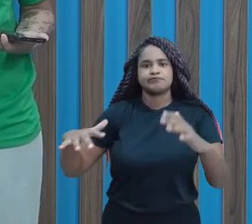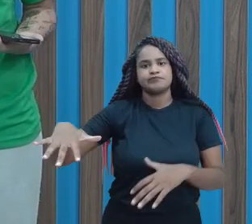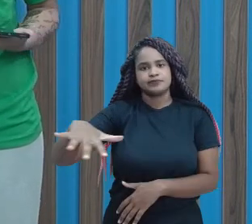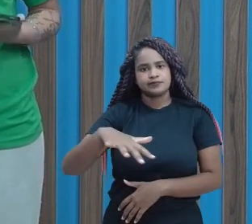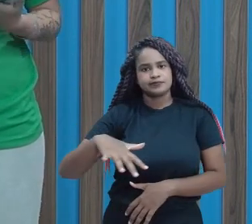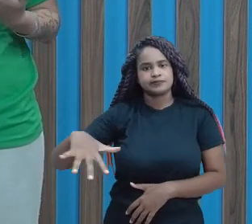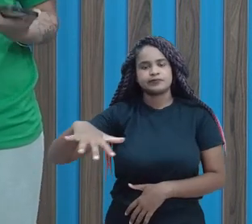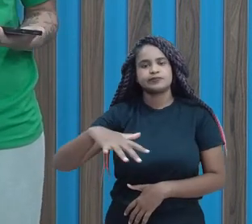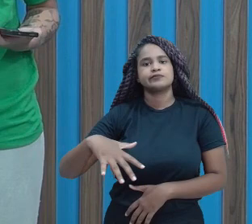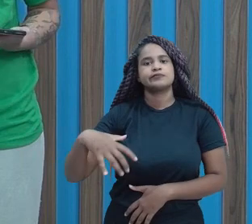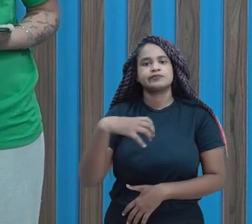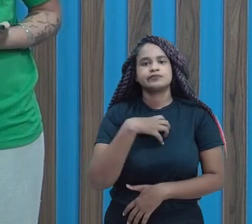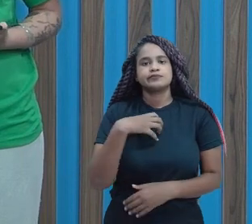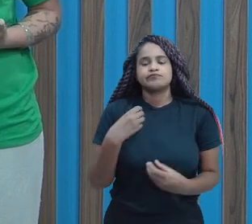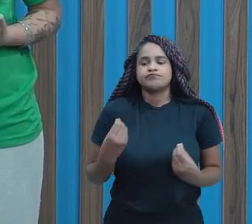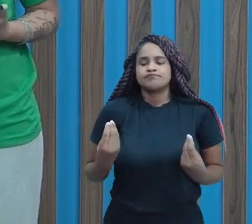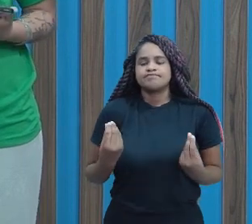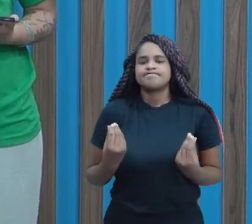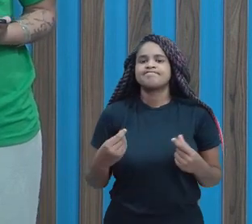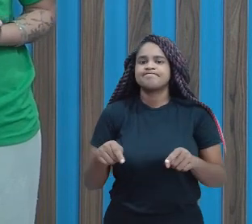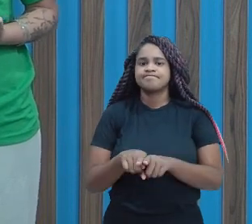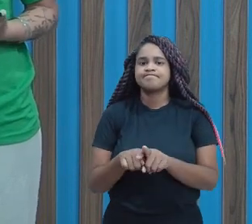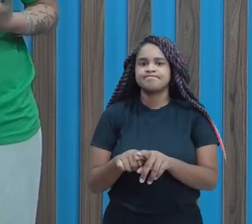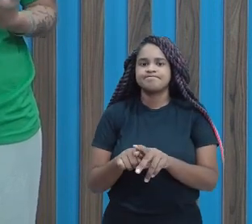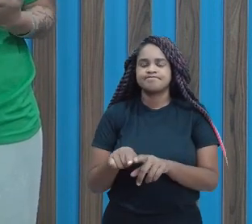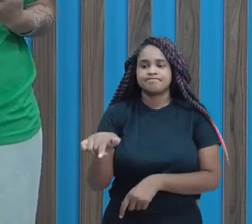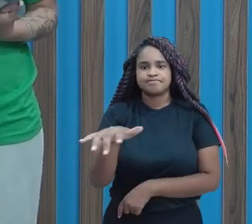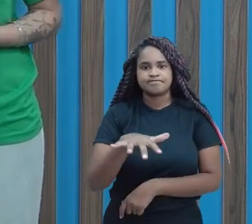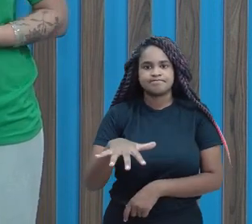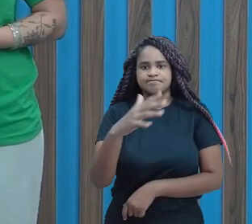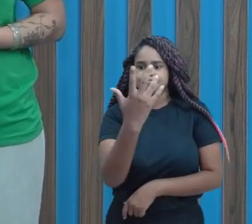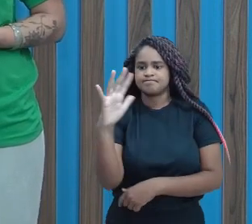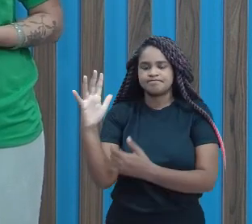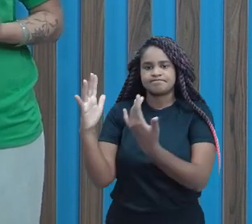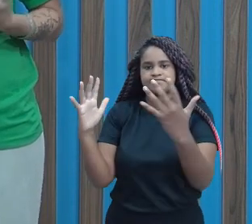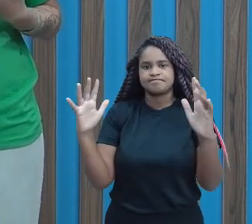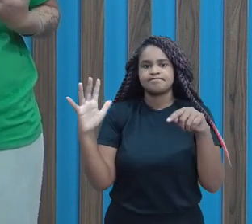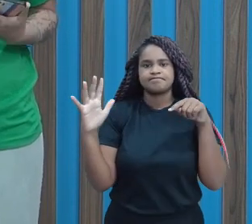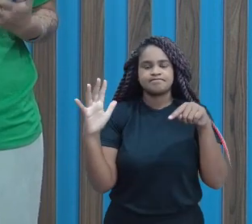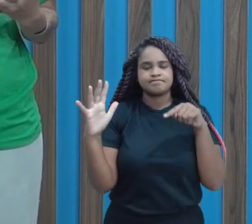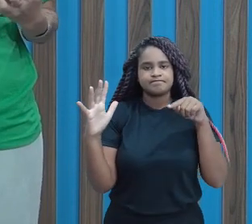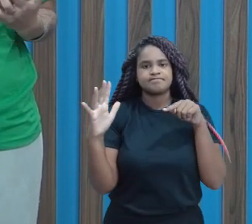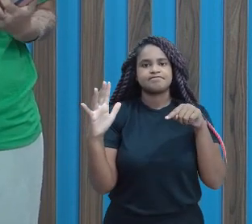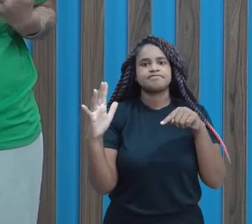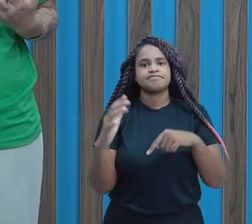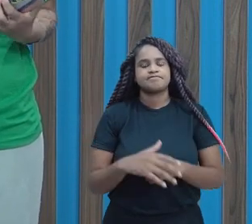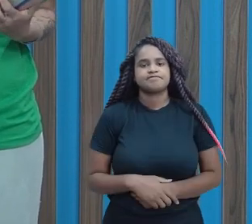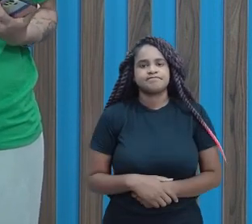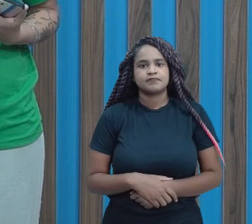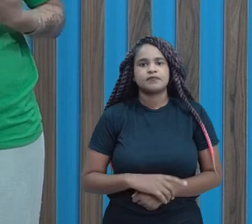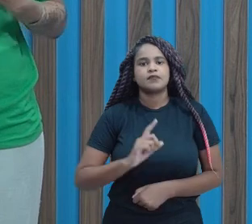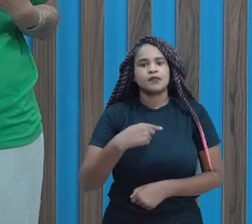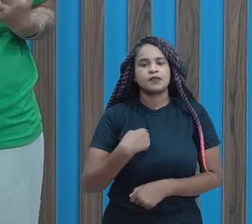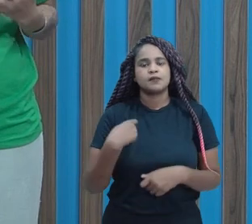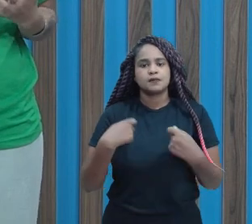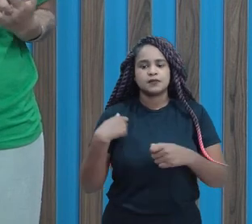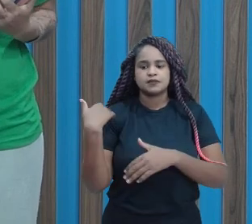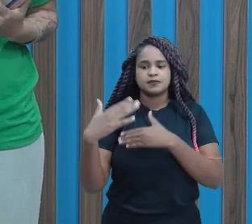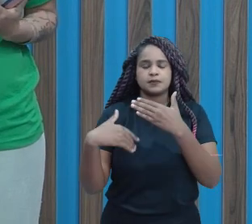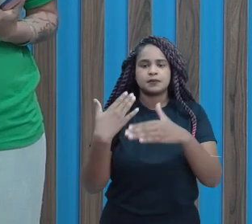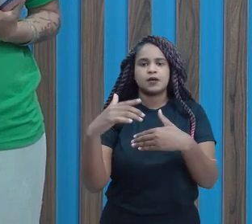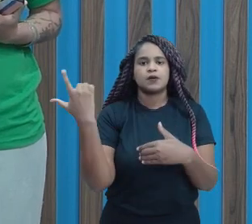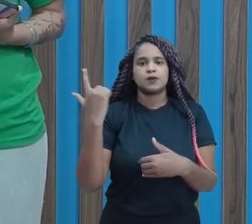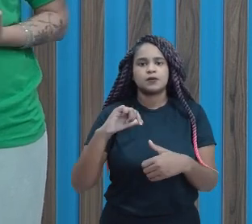né? Ter essa sensibilidade ambiental que é o nosso realmente avanço e o caminhar para a